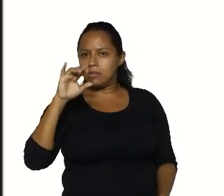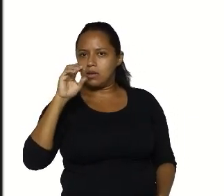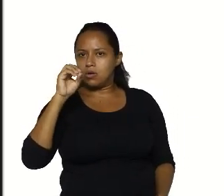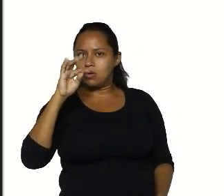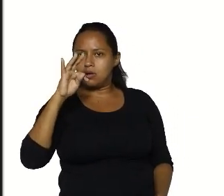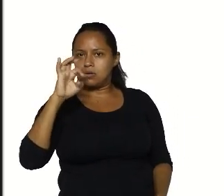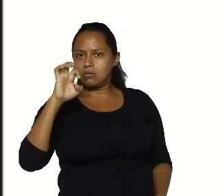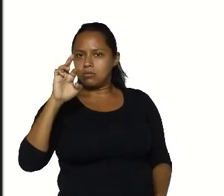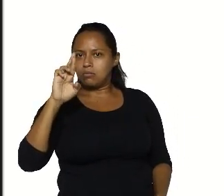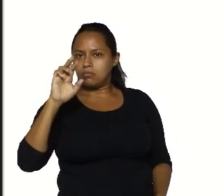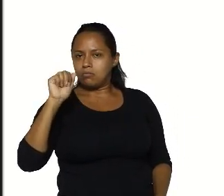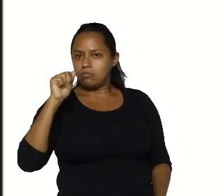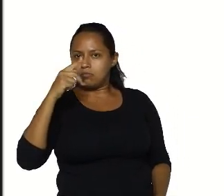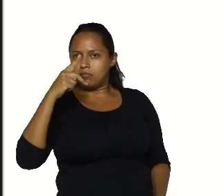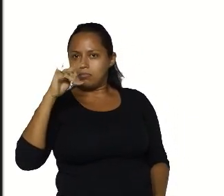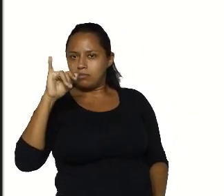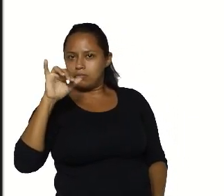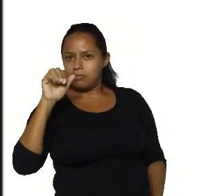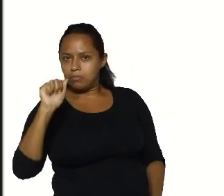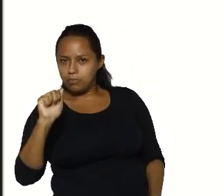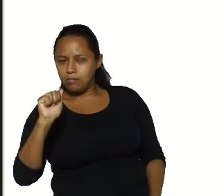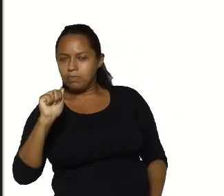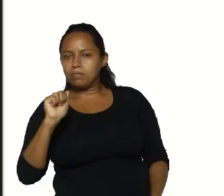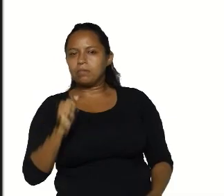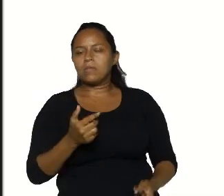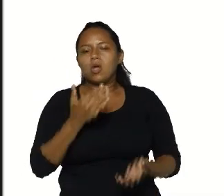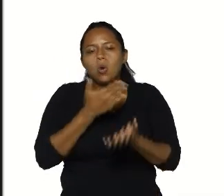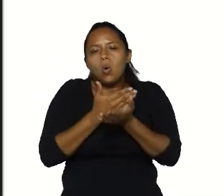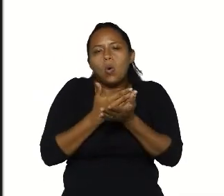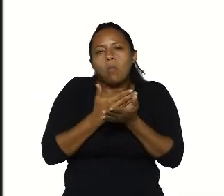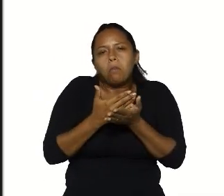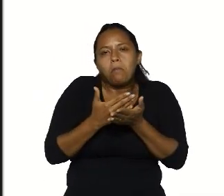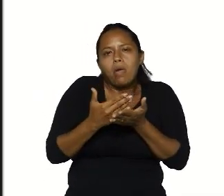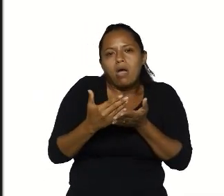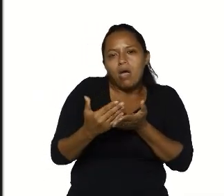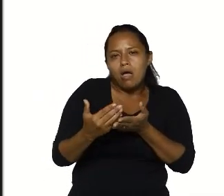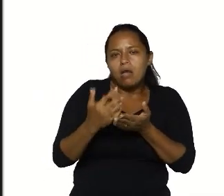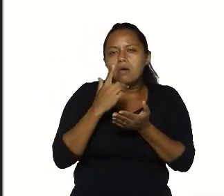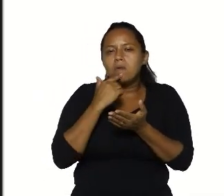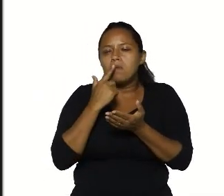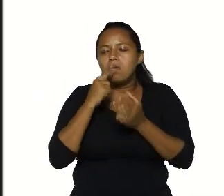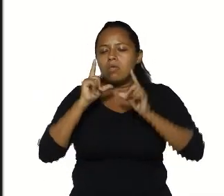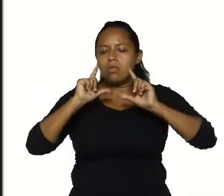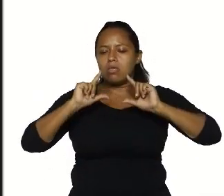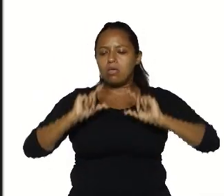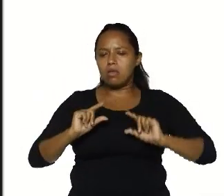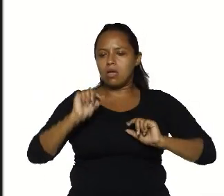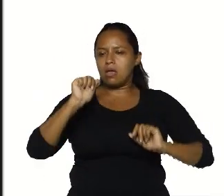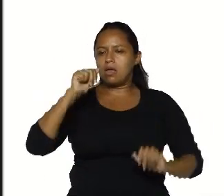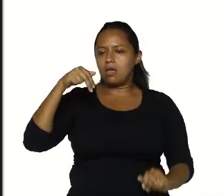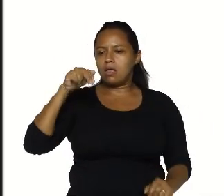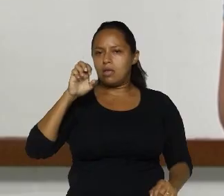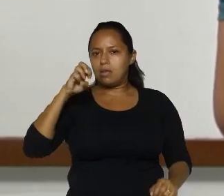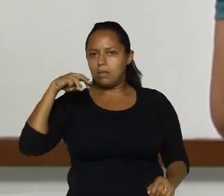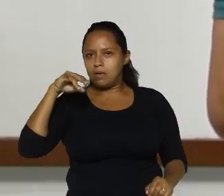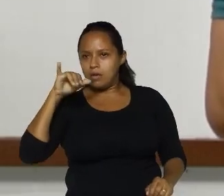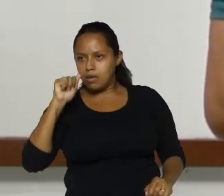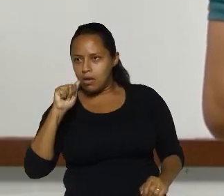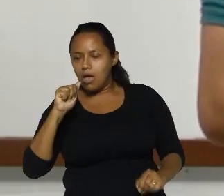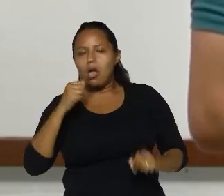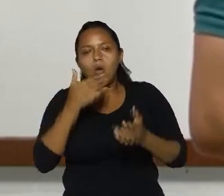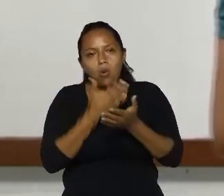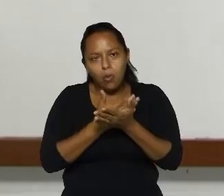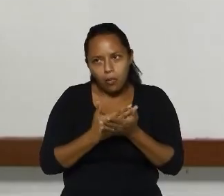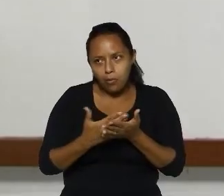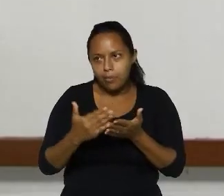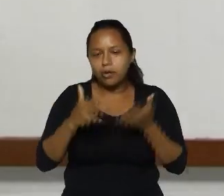vai apresentar um quadro de anemia e muitas das vezes o médico, ele recomenda a utilização da eritropoetina ou